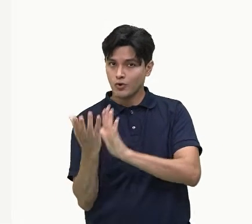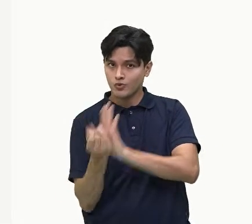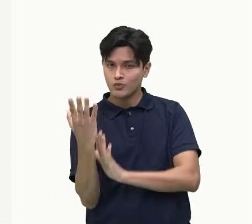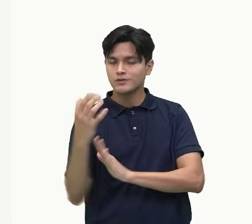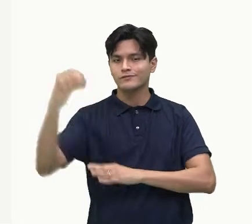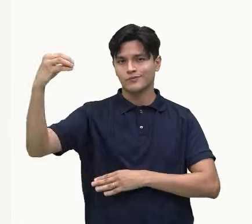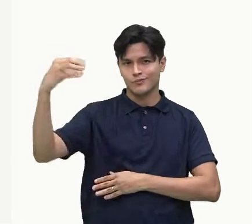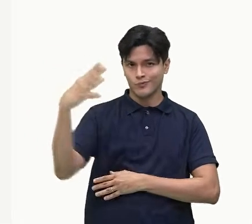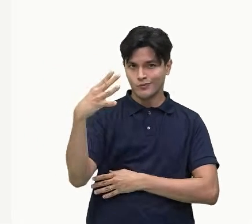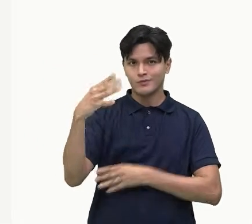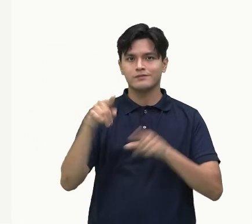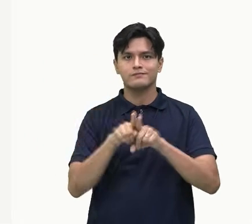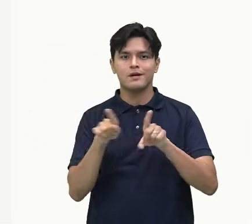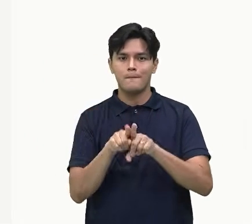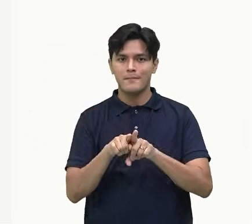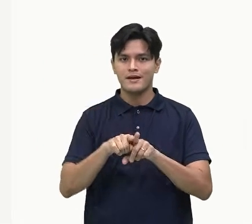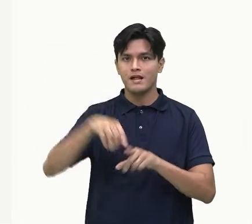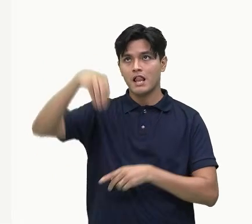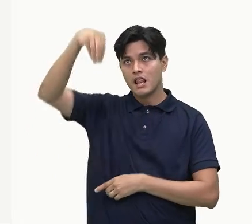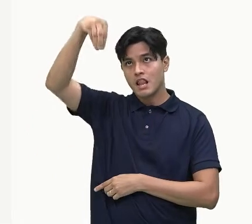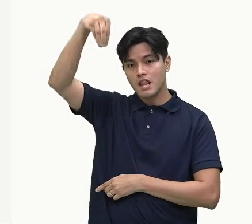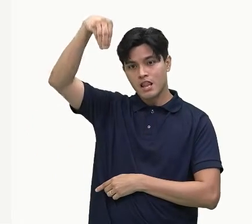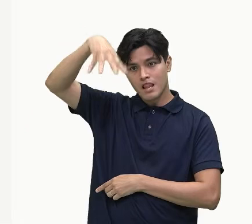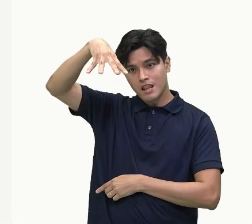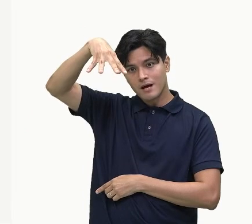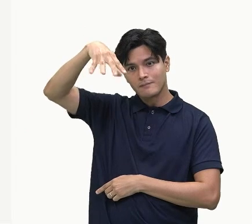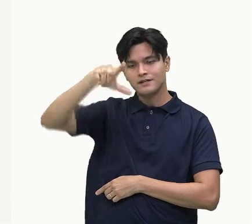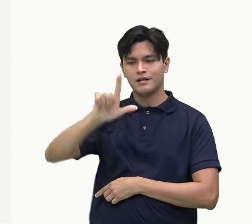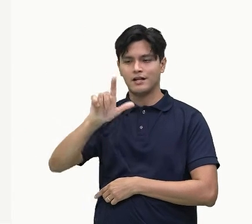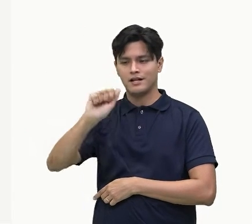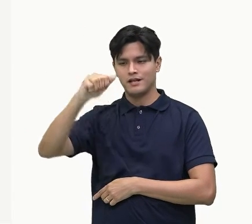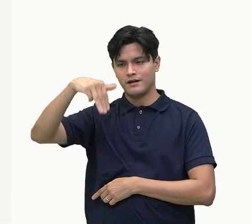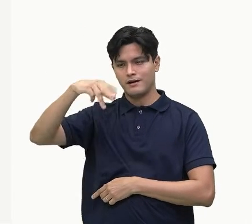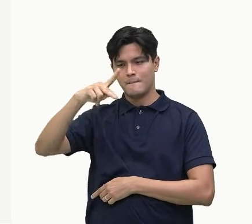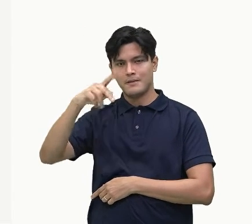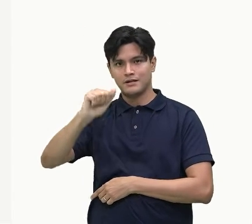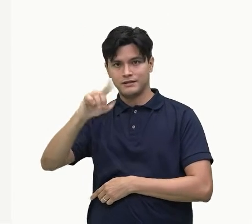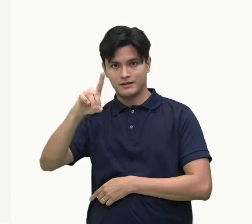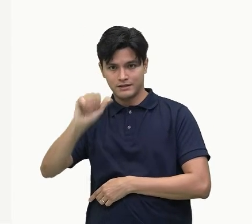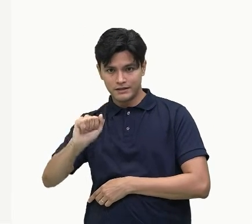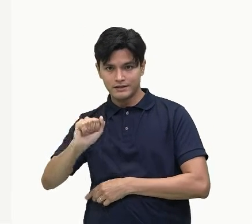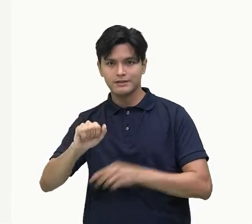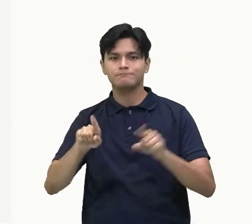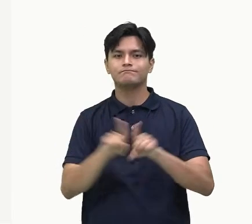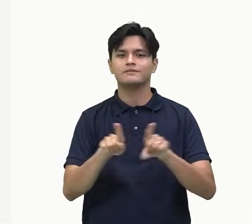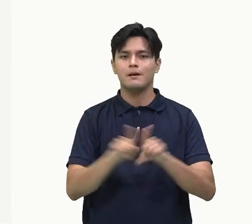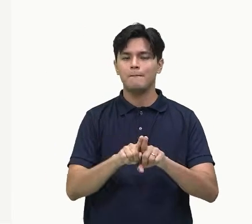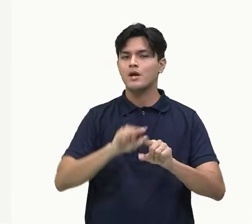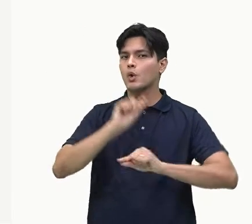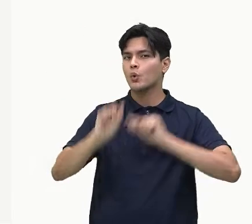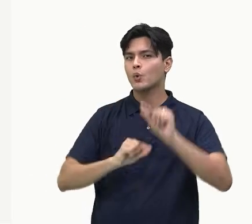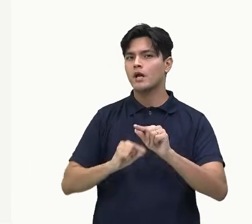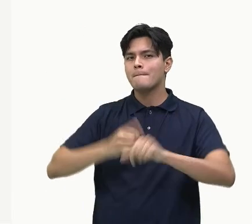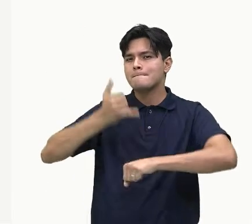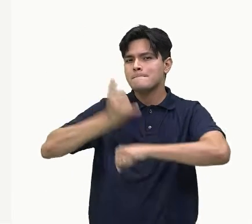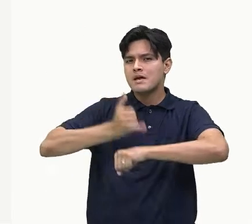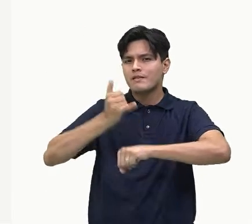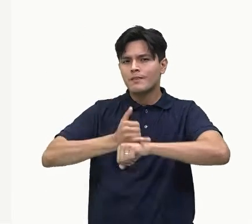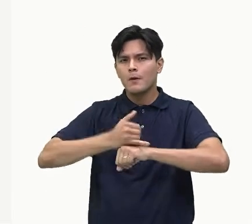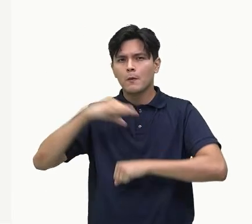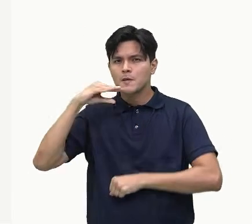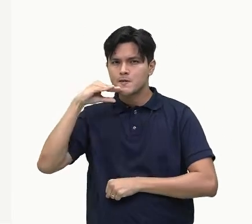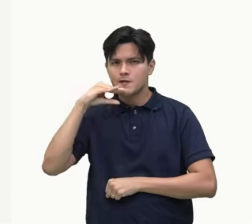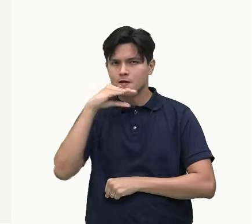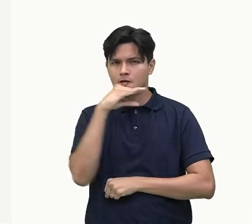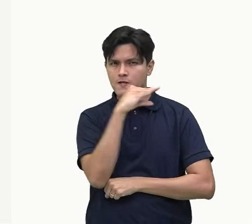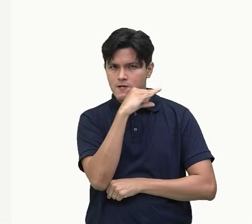se a lâmpada não estiver acesa, também não vai emitir luz. E temos também um metal aquecido, né? Quando você aquece um